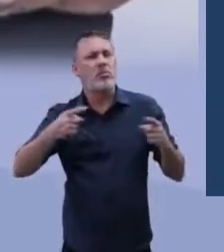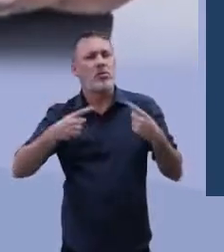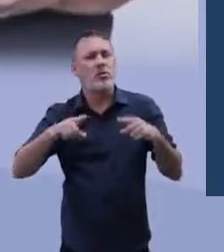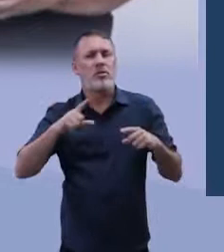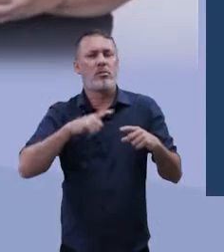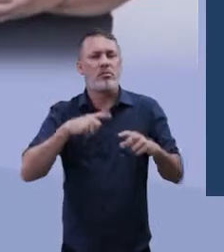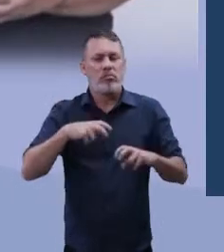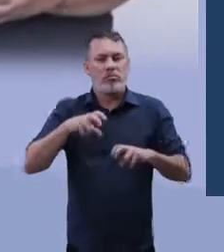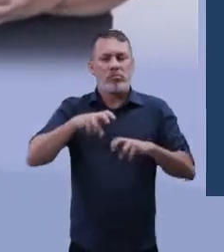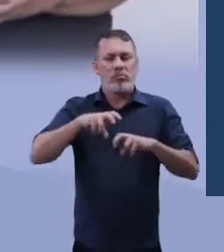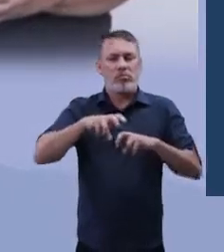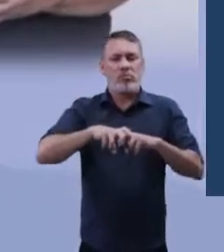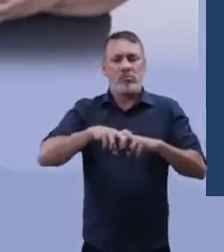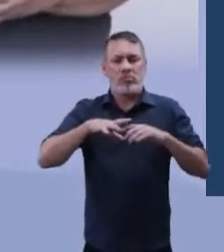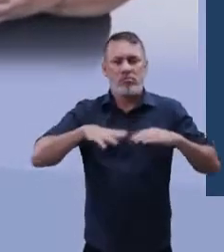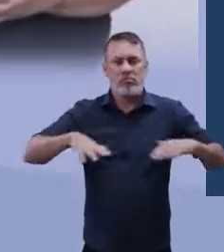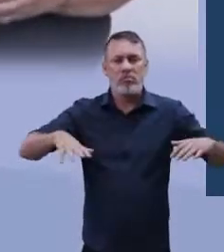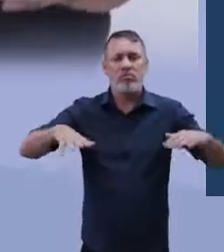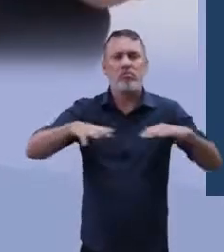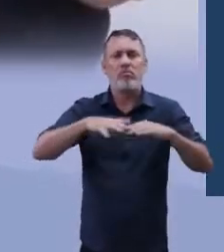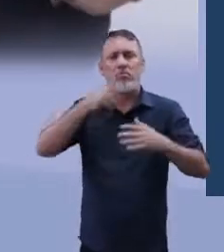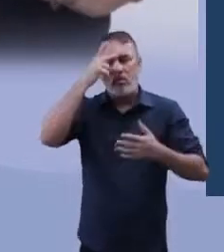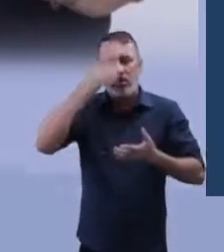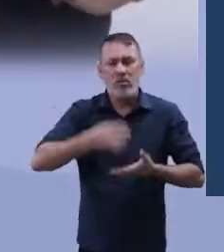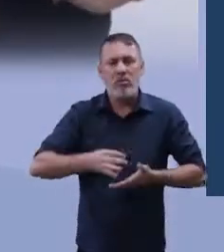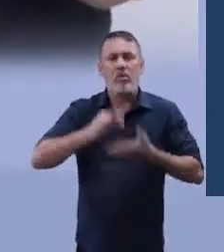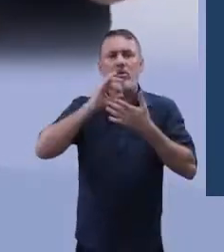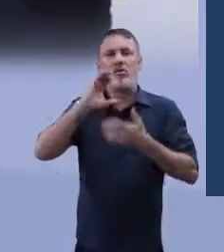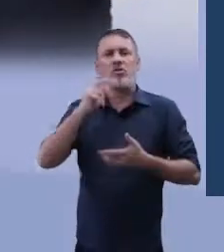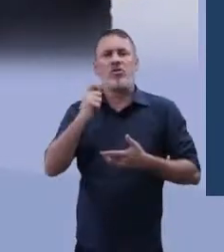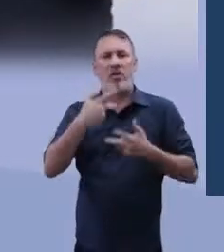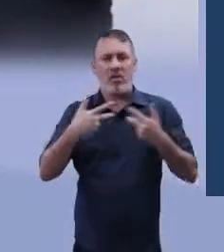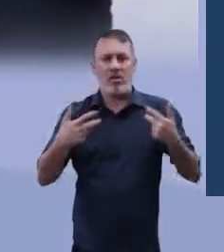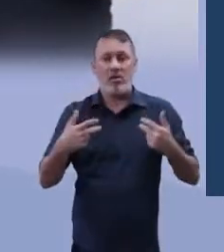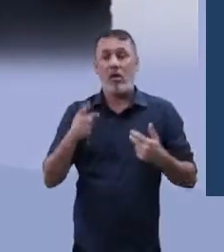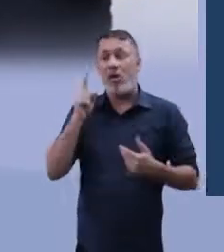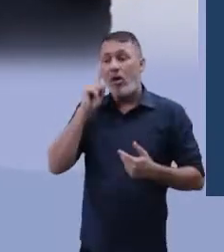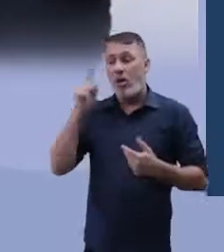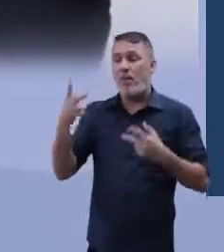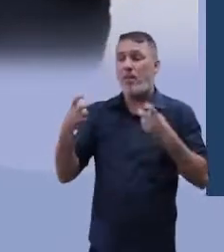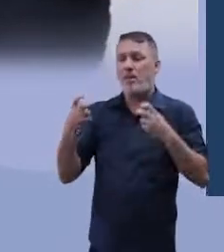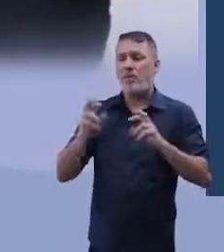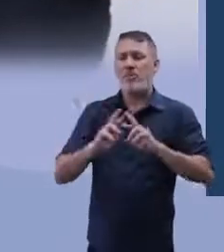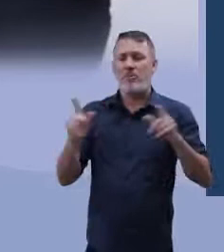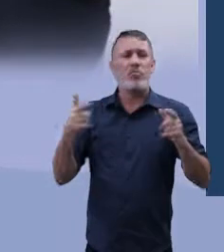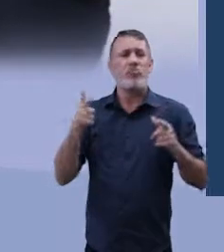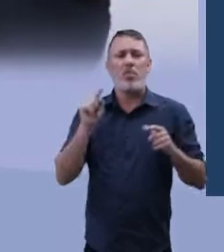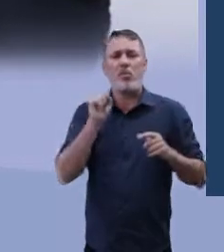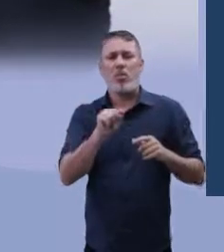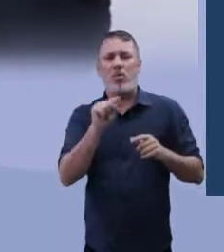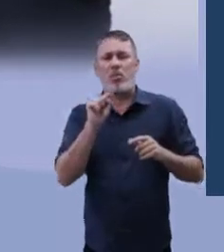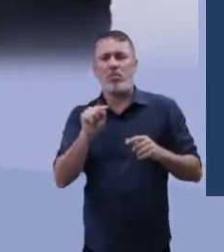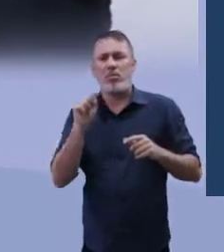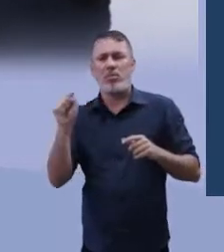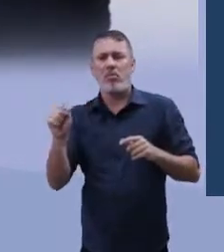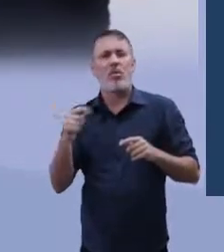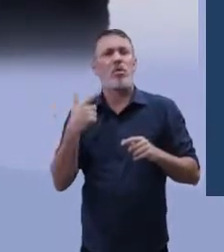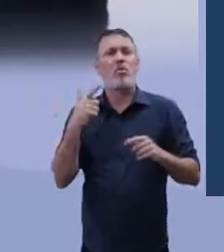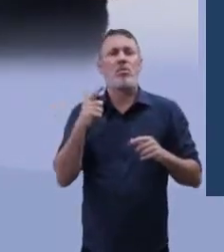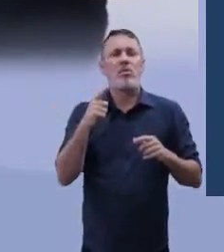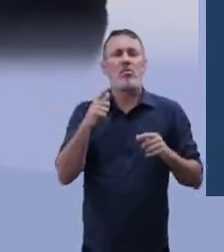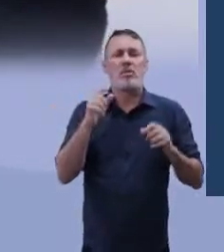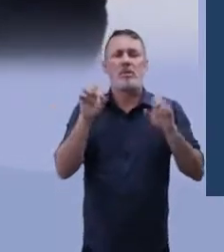na sala de coquetéis. Percebe? Não há preposições excessivas, não